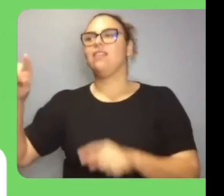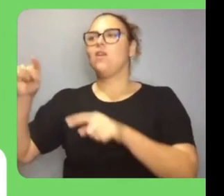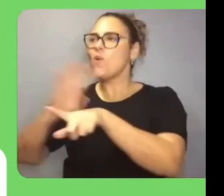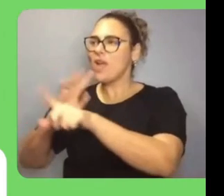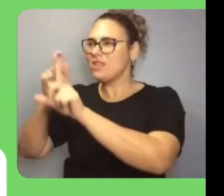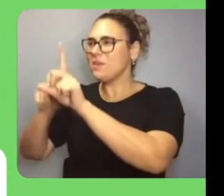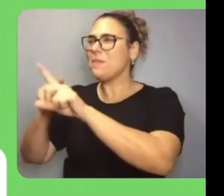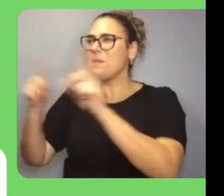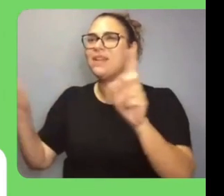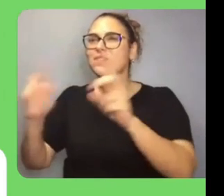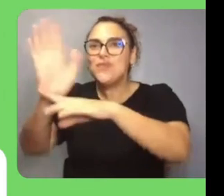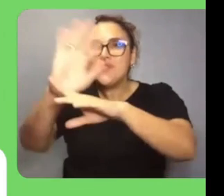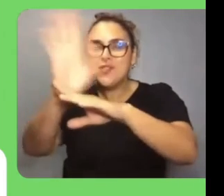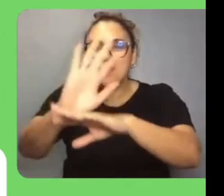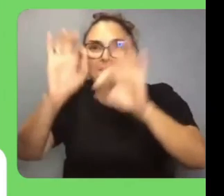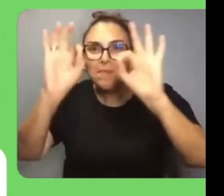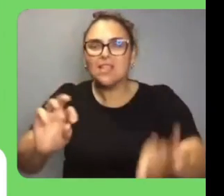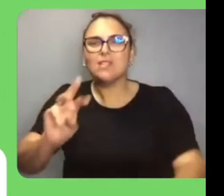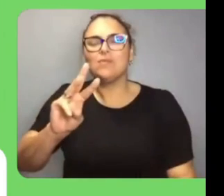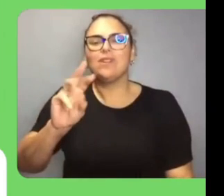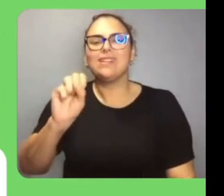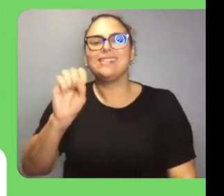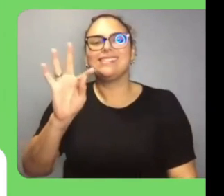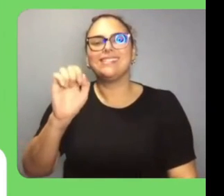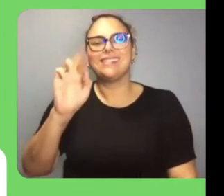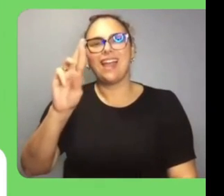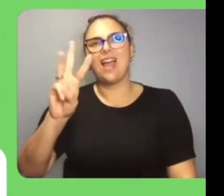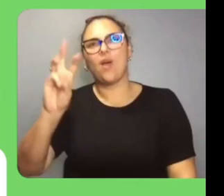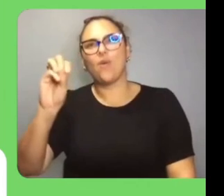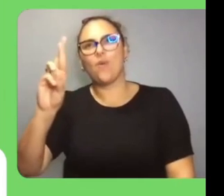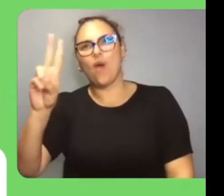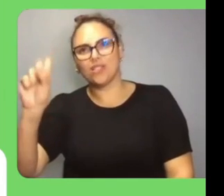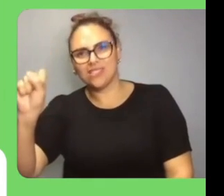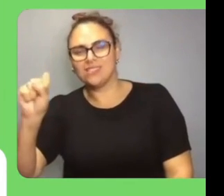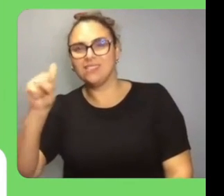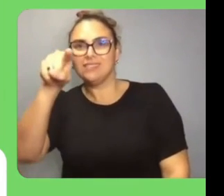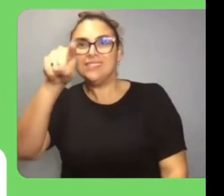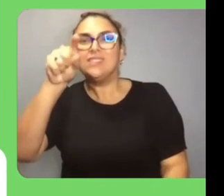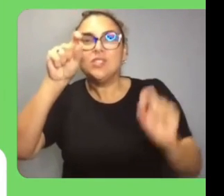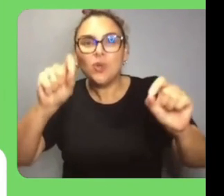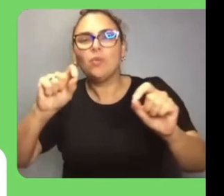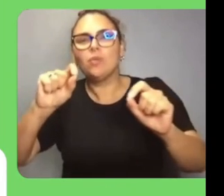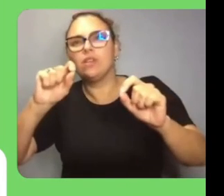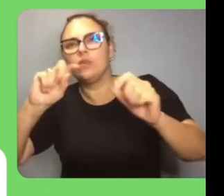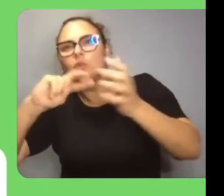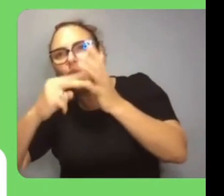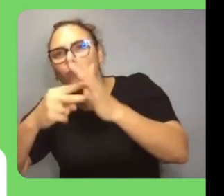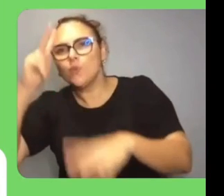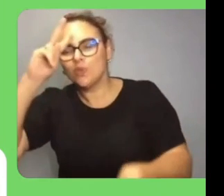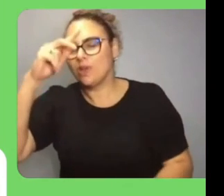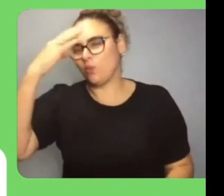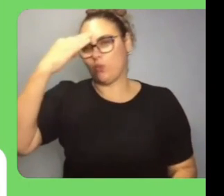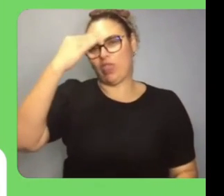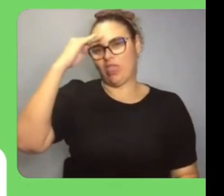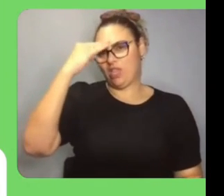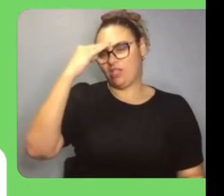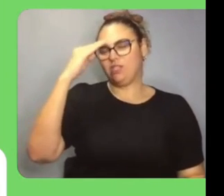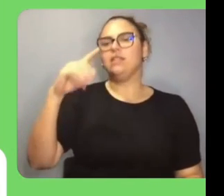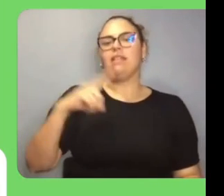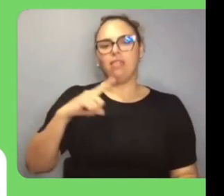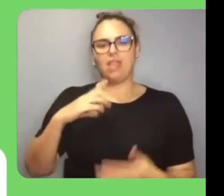entendeu nada de Star Wars, cara. E é difícil, porque a gente tem aí uma franquia que